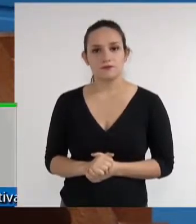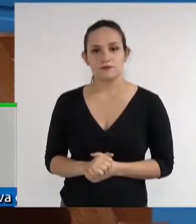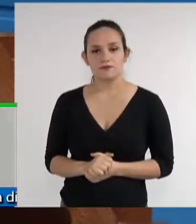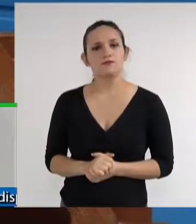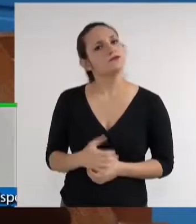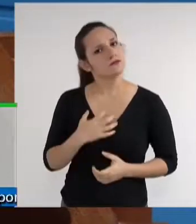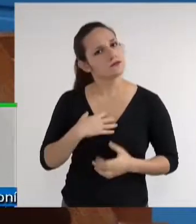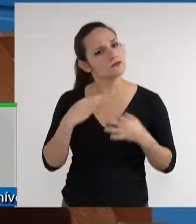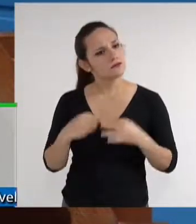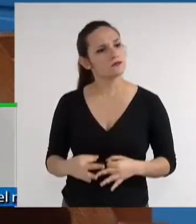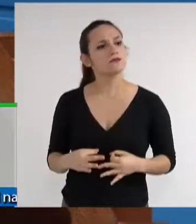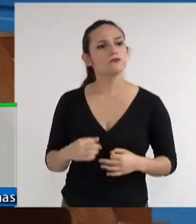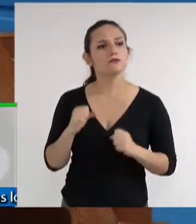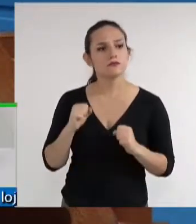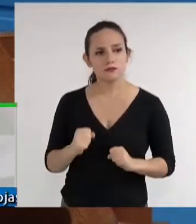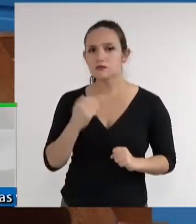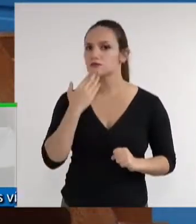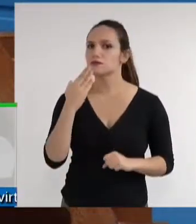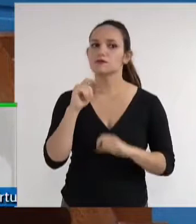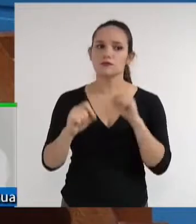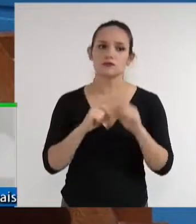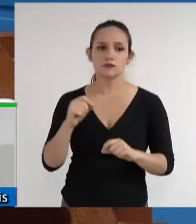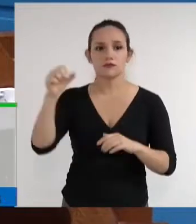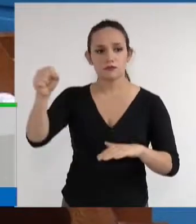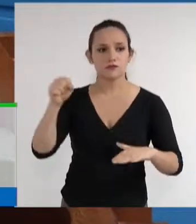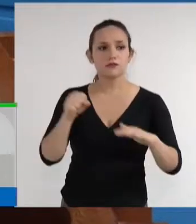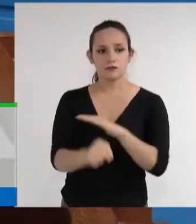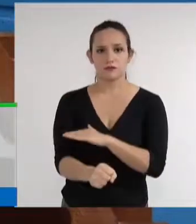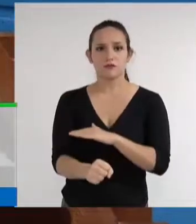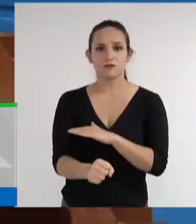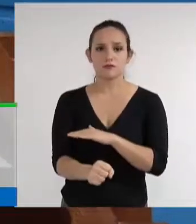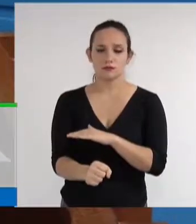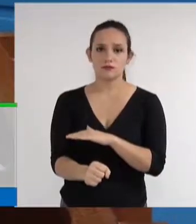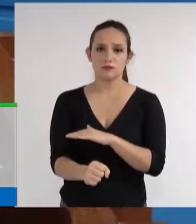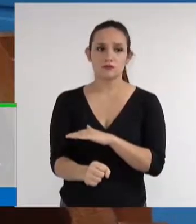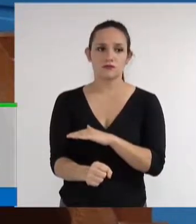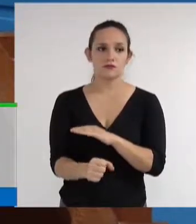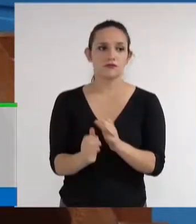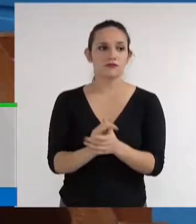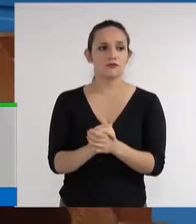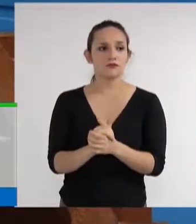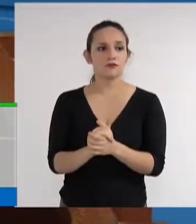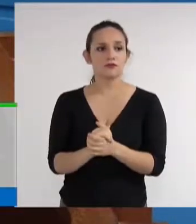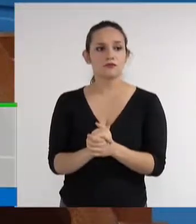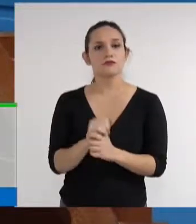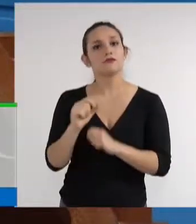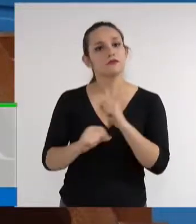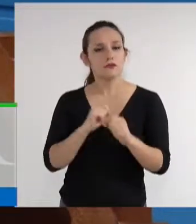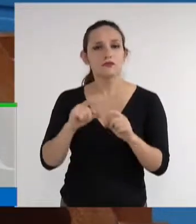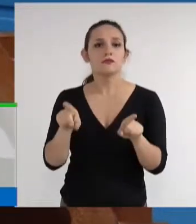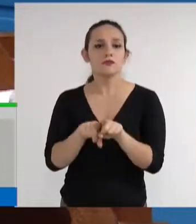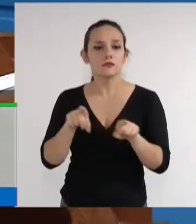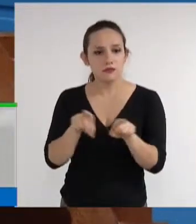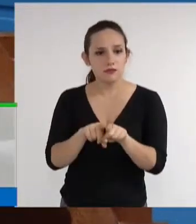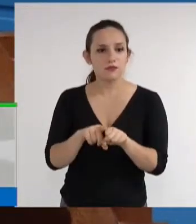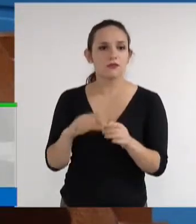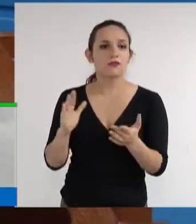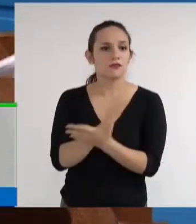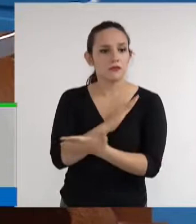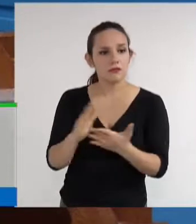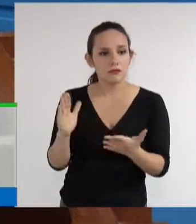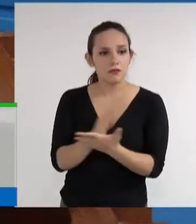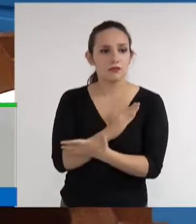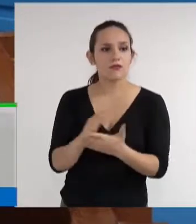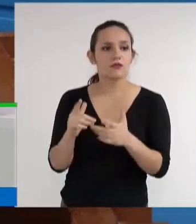muito convicto de que ela pode acontecer, que é a questão da liberação em relação aos God-Reis que foram feitos em alguns acessos,